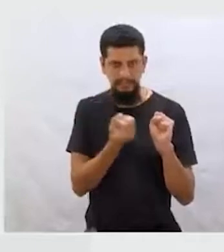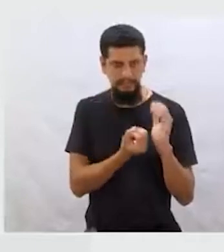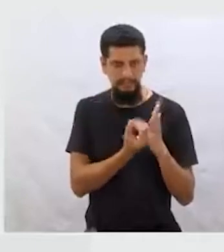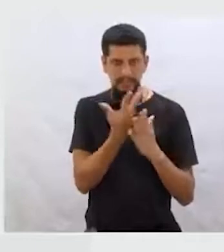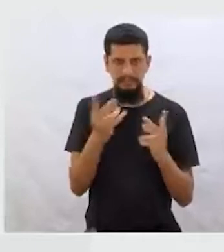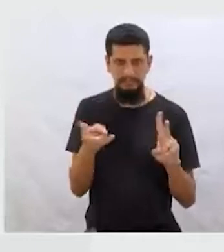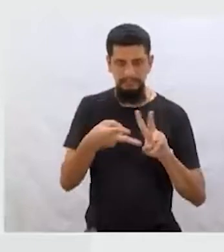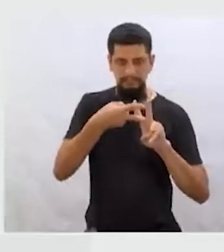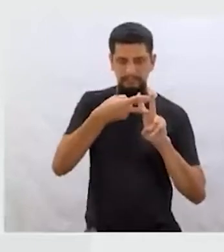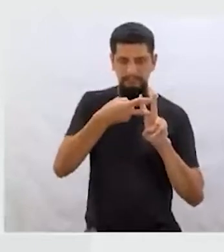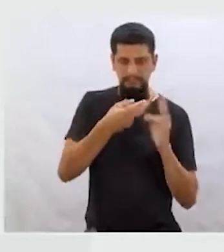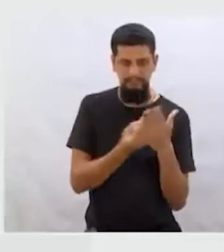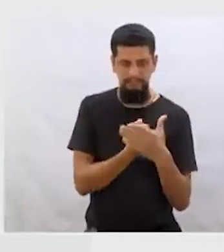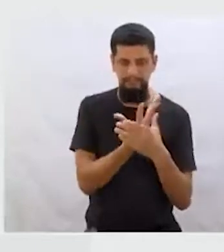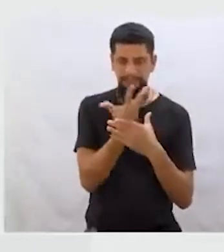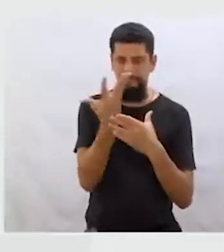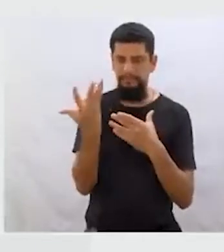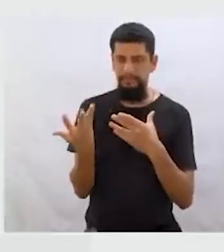desta prisão.